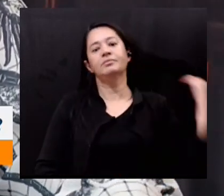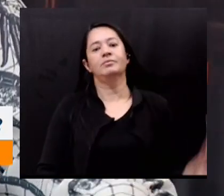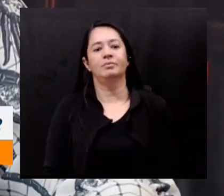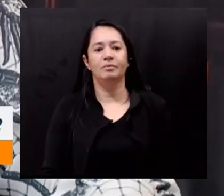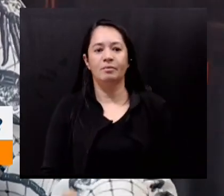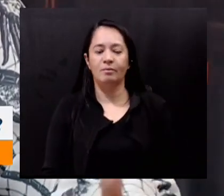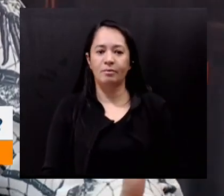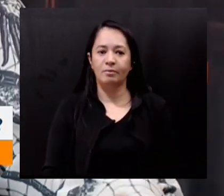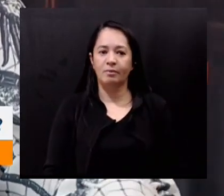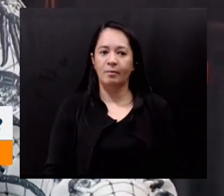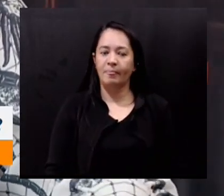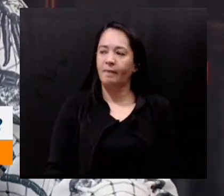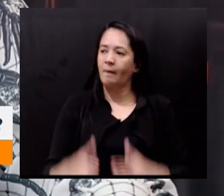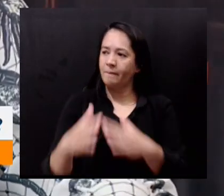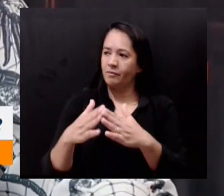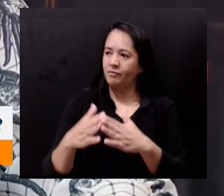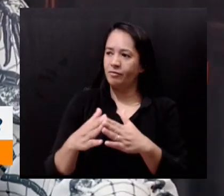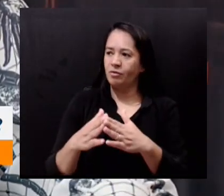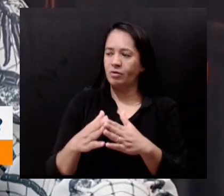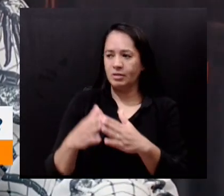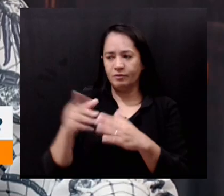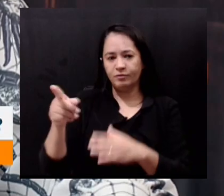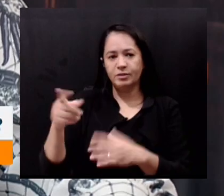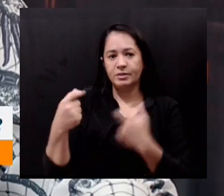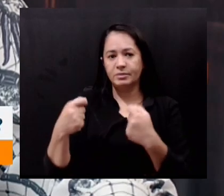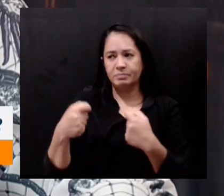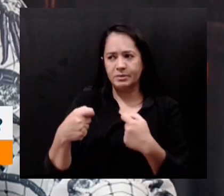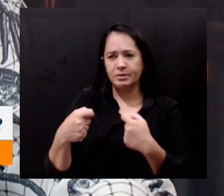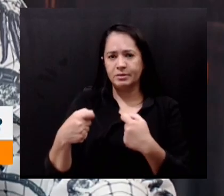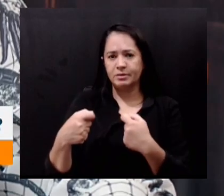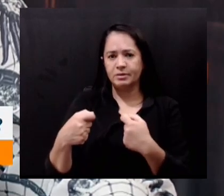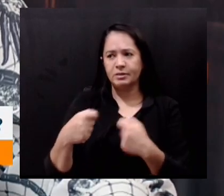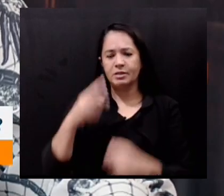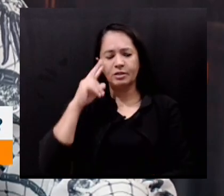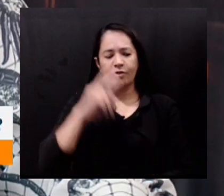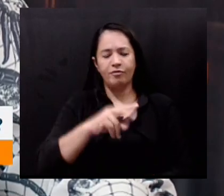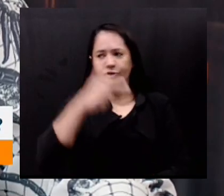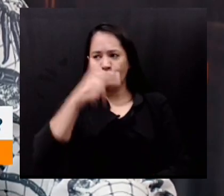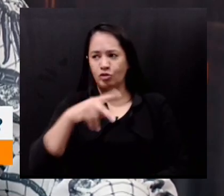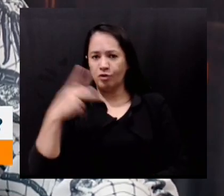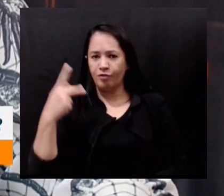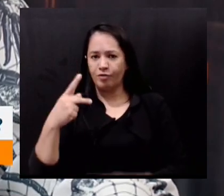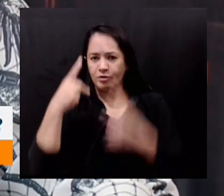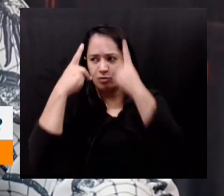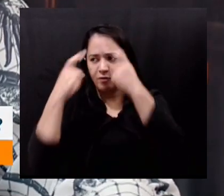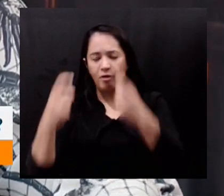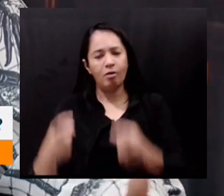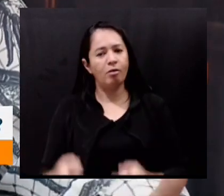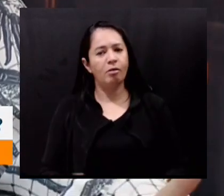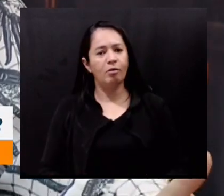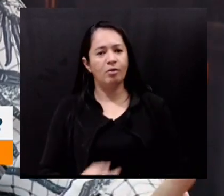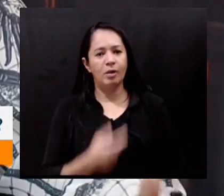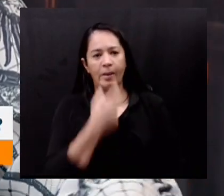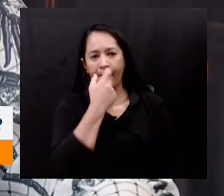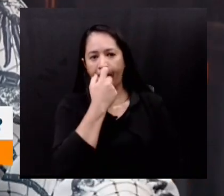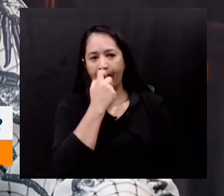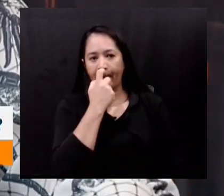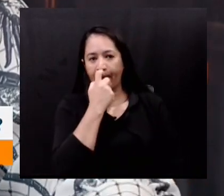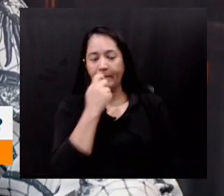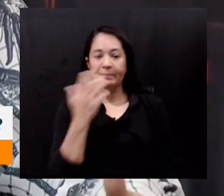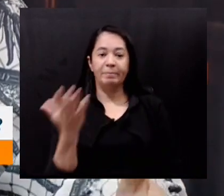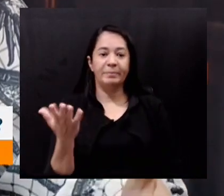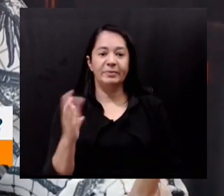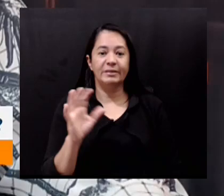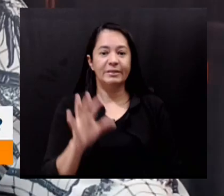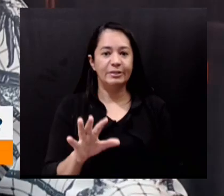muito respeito, mas você deveria rever aí a sua agressividade, né". Então assim, e isso acontece